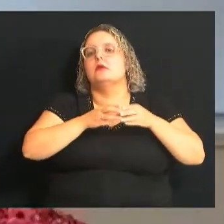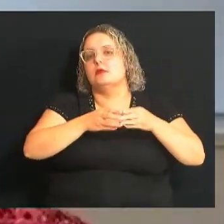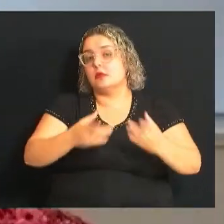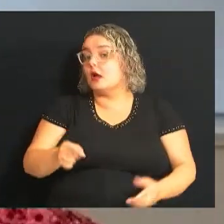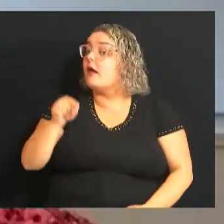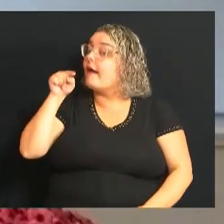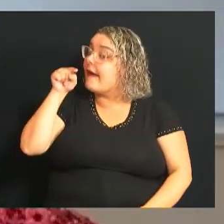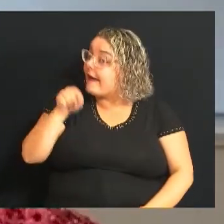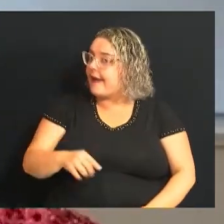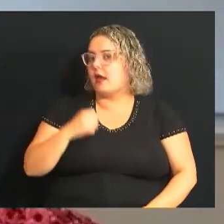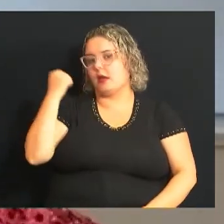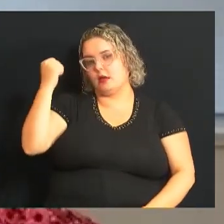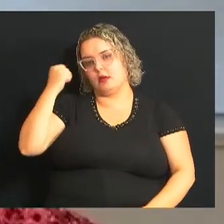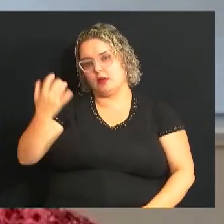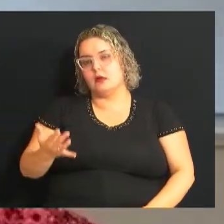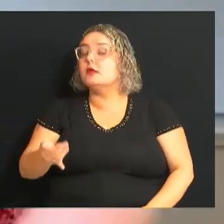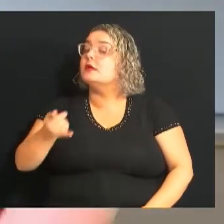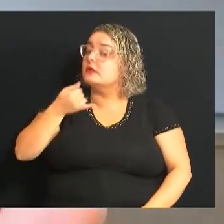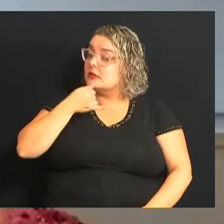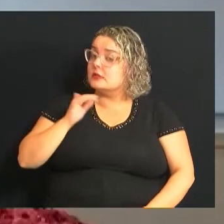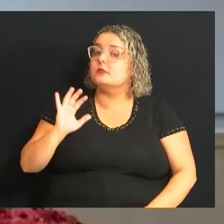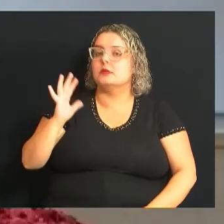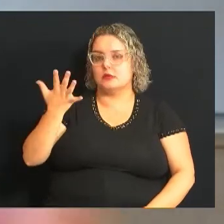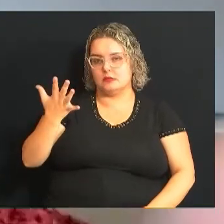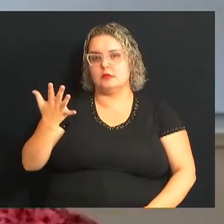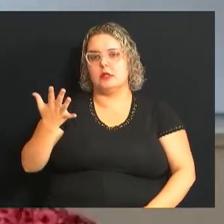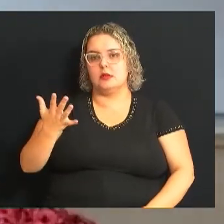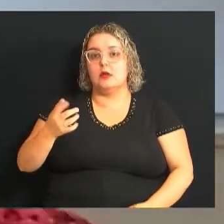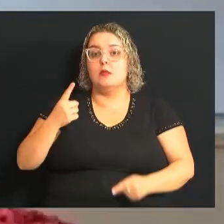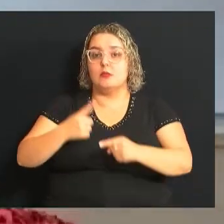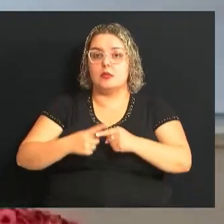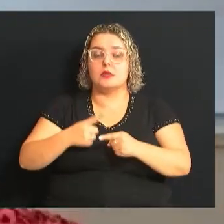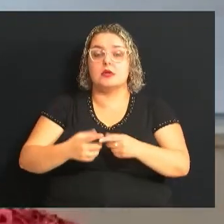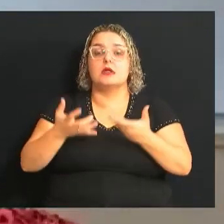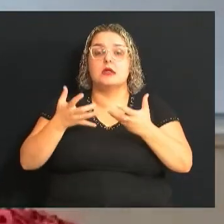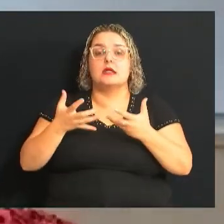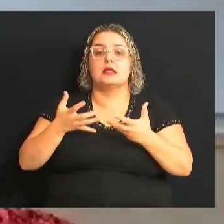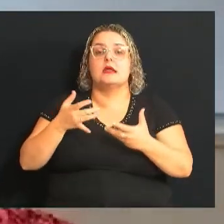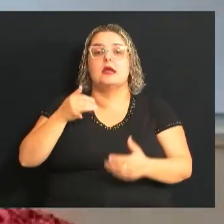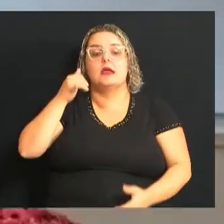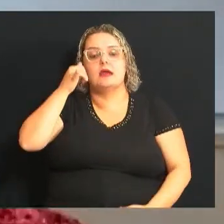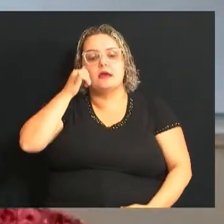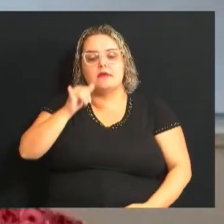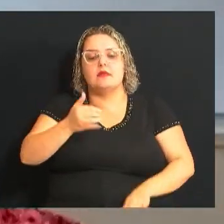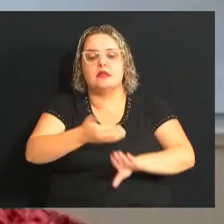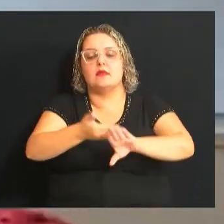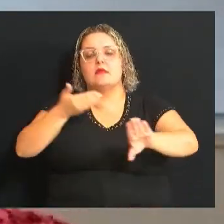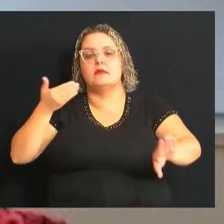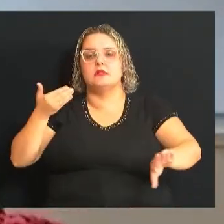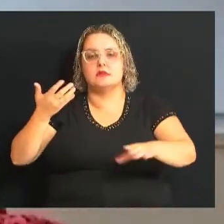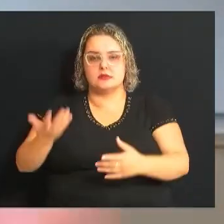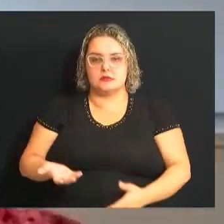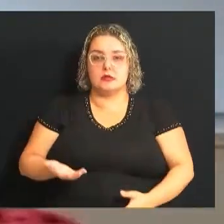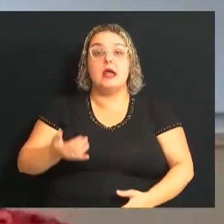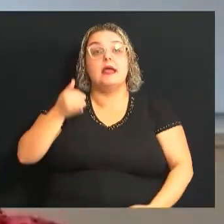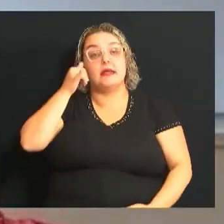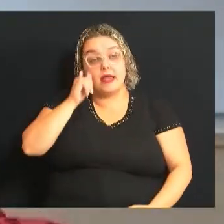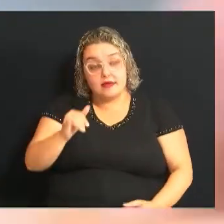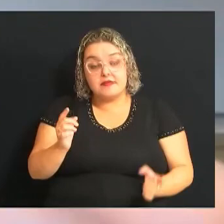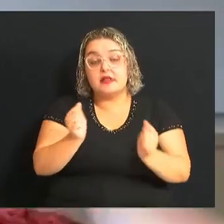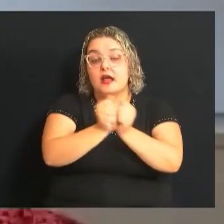muito grave e, infelizmente, acontece muito. Com a primeira lei sobre alienação parental, né, que foi